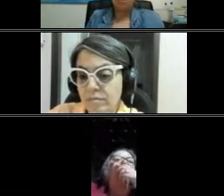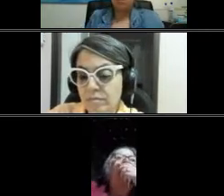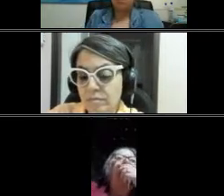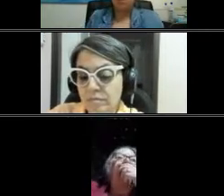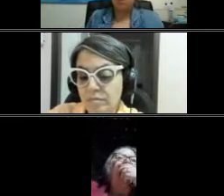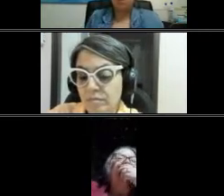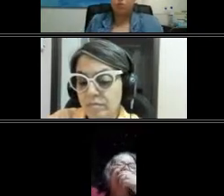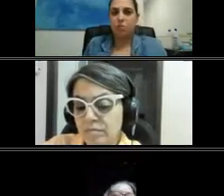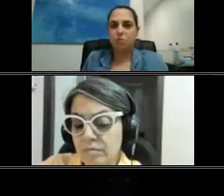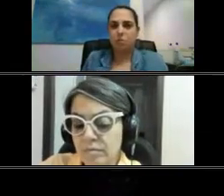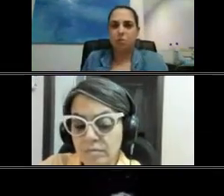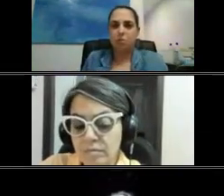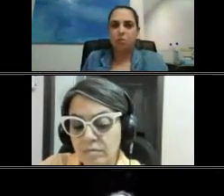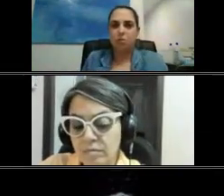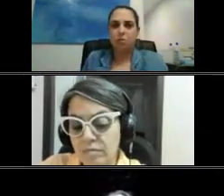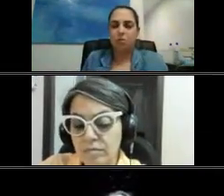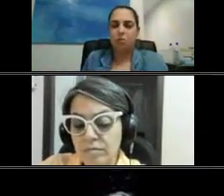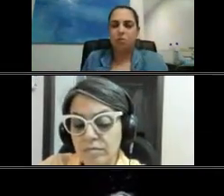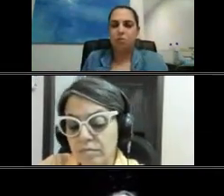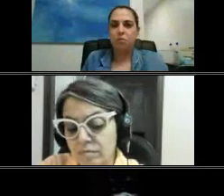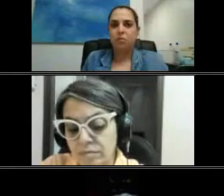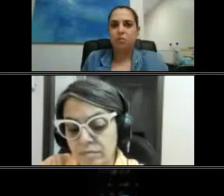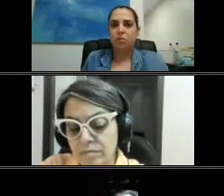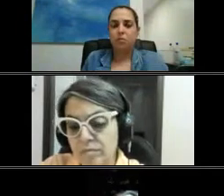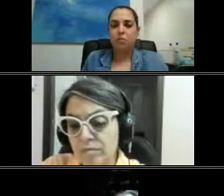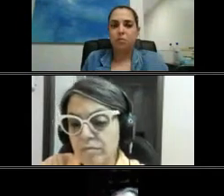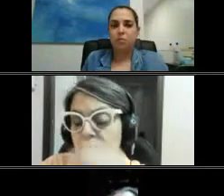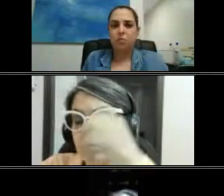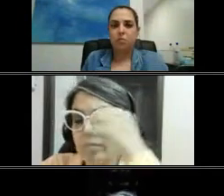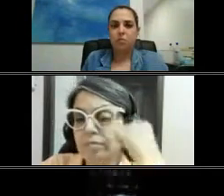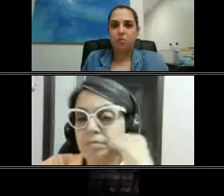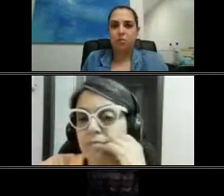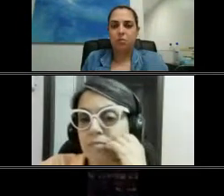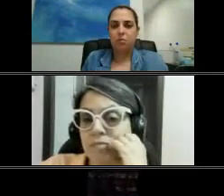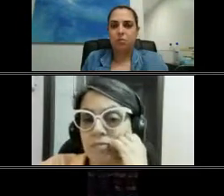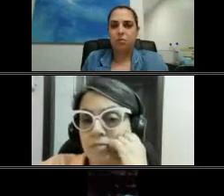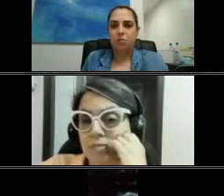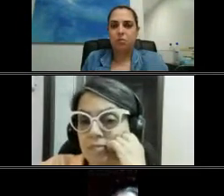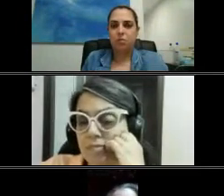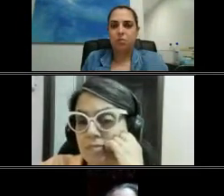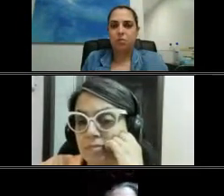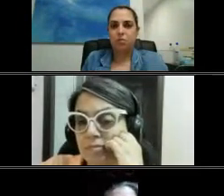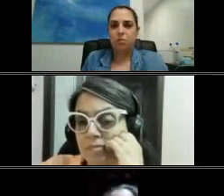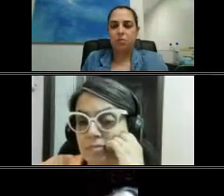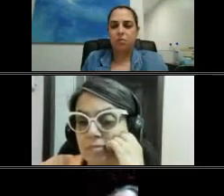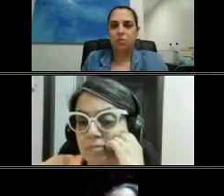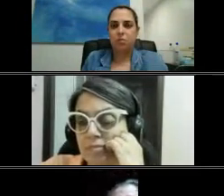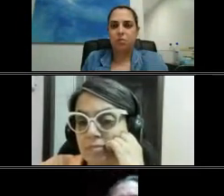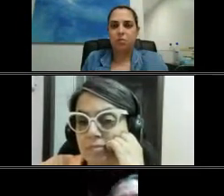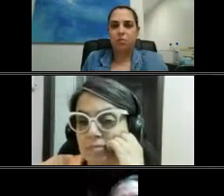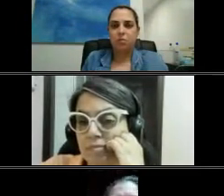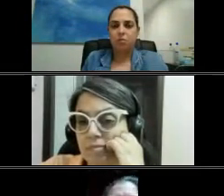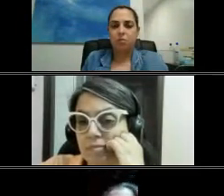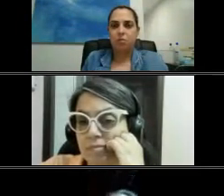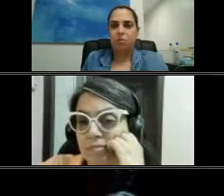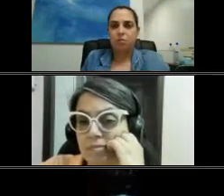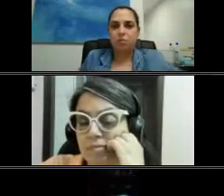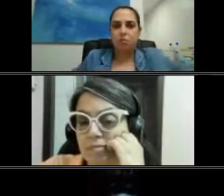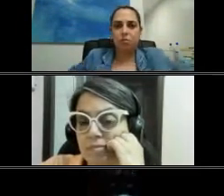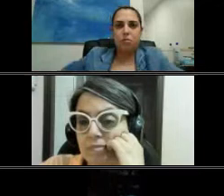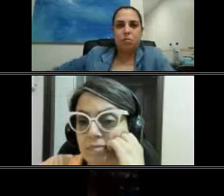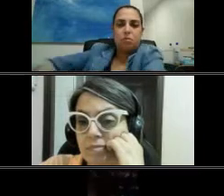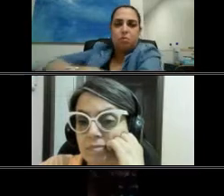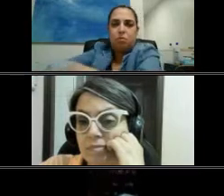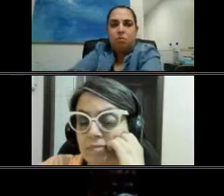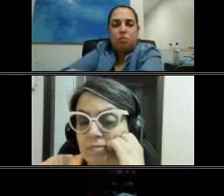termos comportamentais, na dinâmica familiar, tal. O único prejuízo é baixo desempenho escolar. Isso